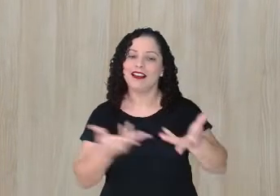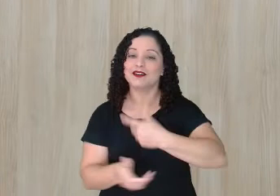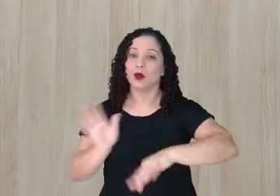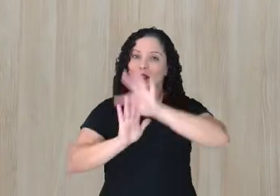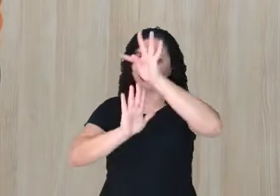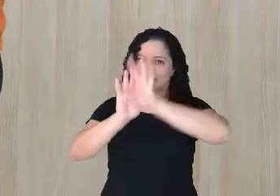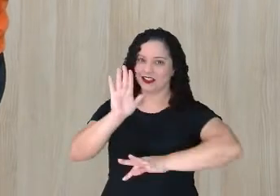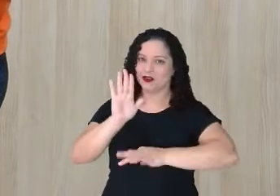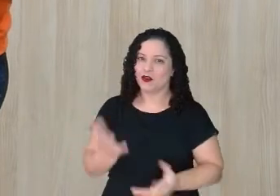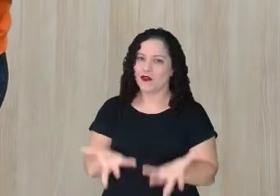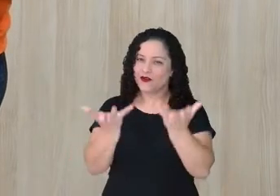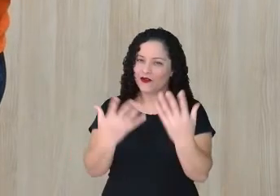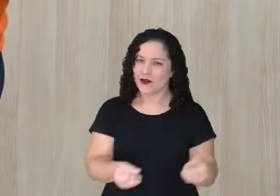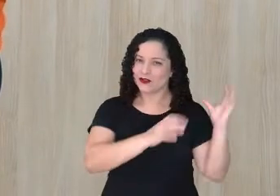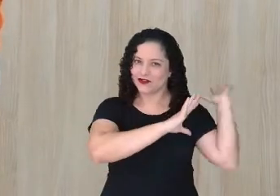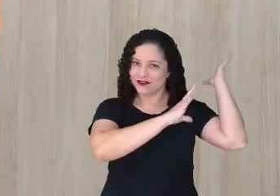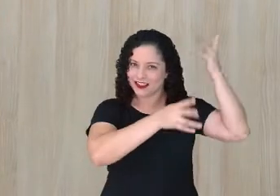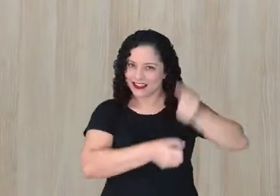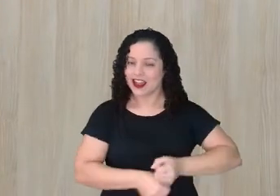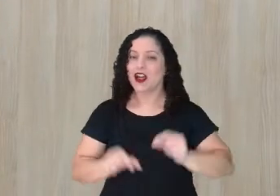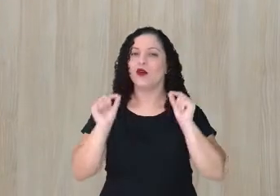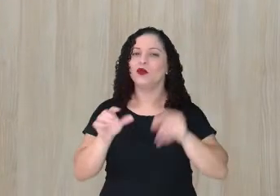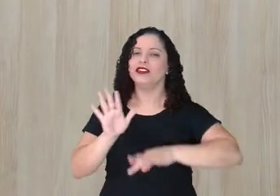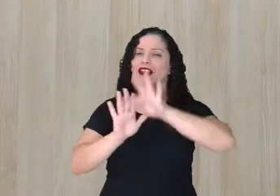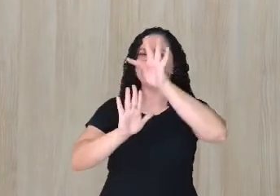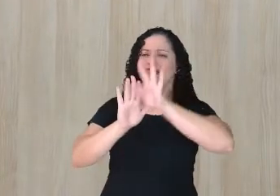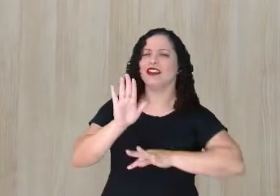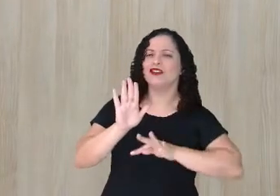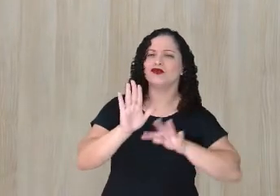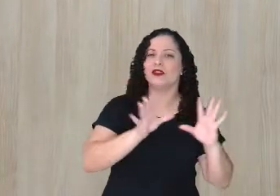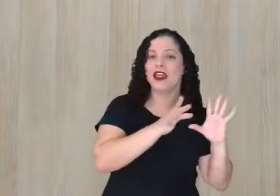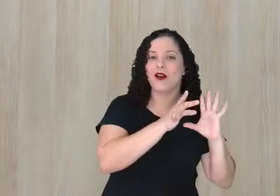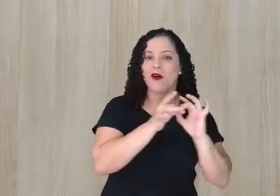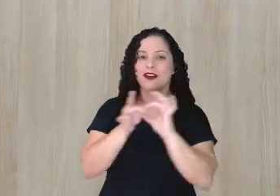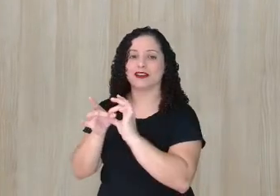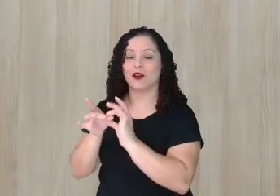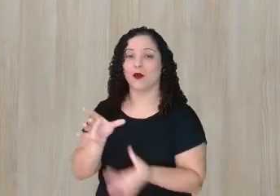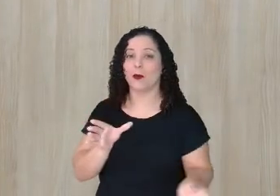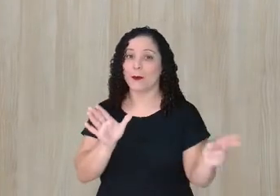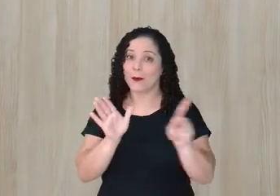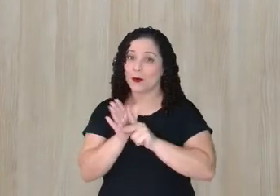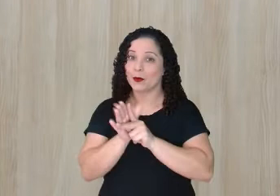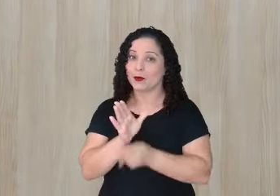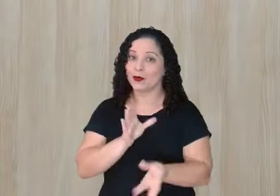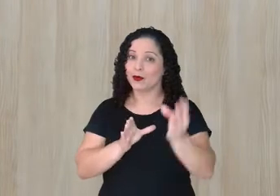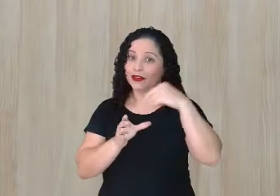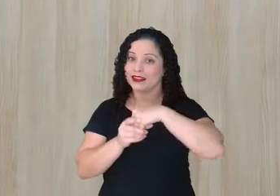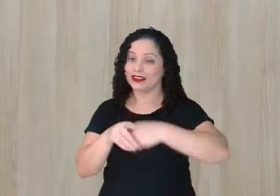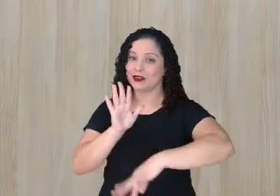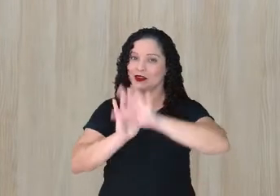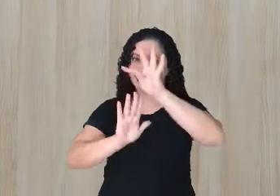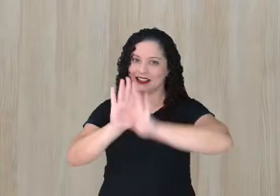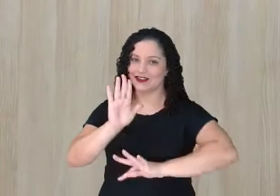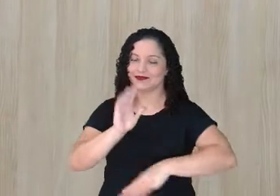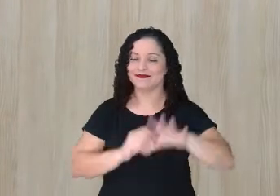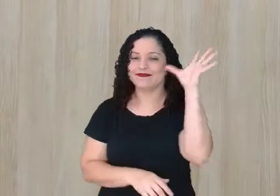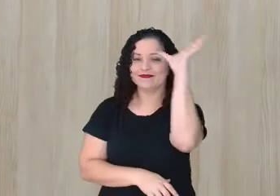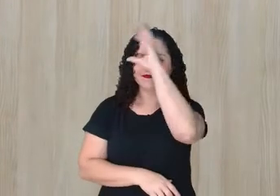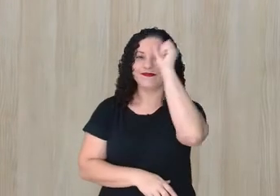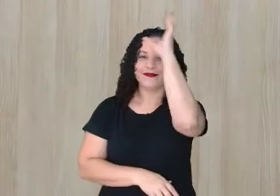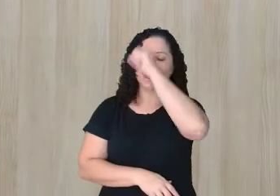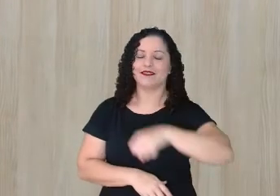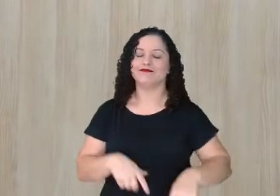aí vamos revisar o que é texto, o que é coesão textual, coesão lexical, aprender, não é? Sobre